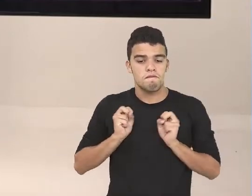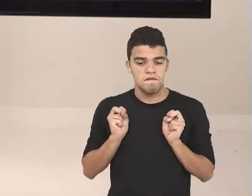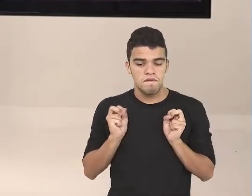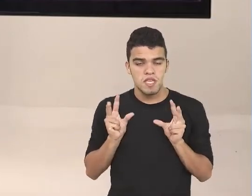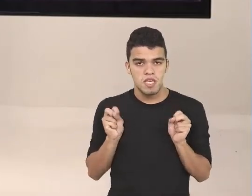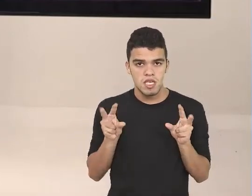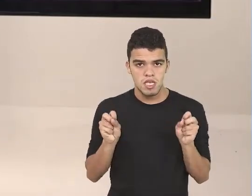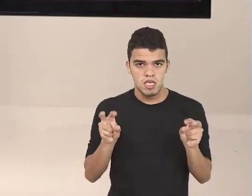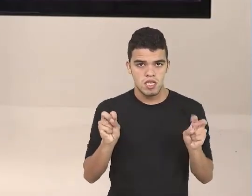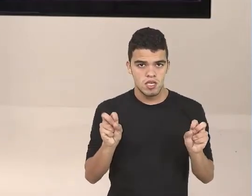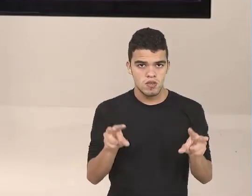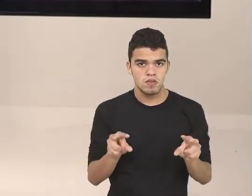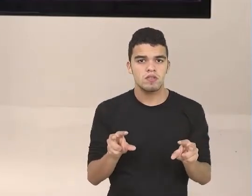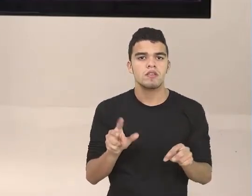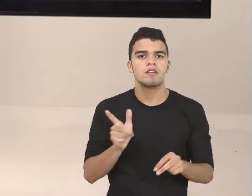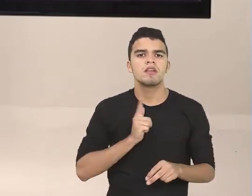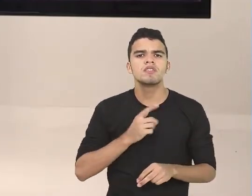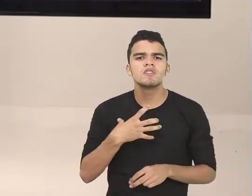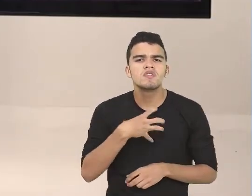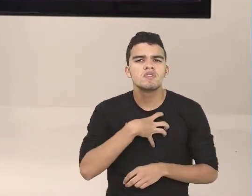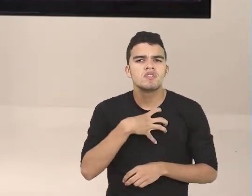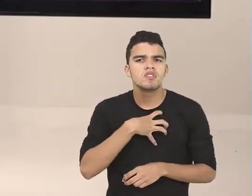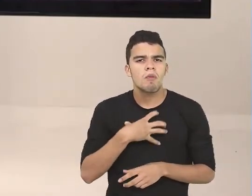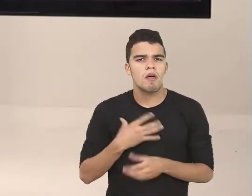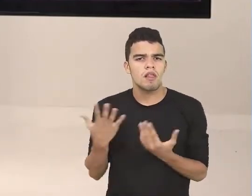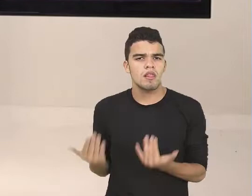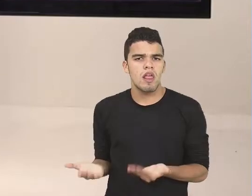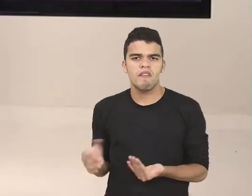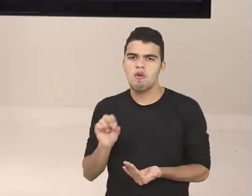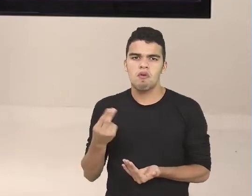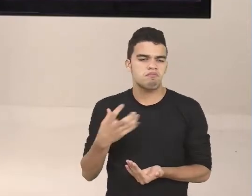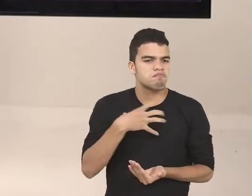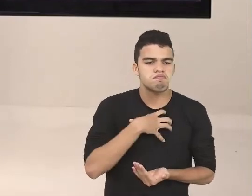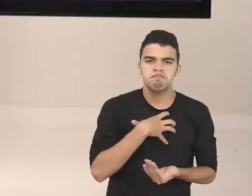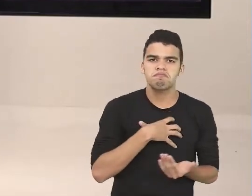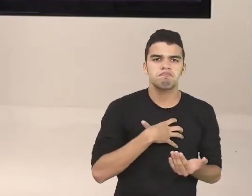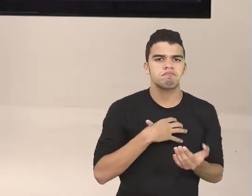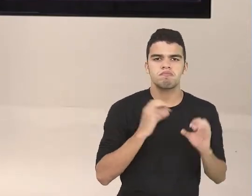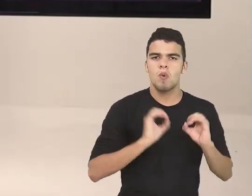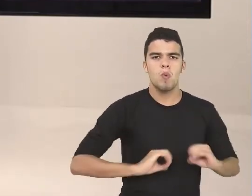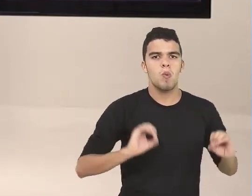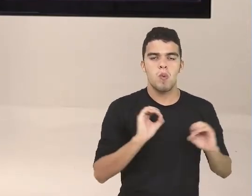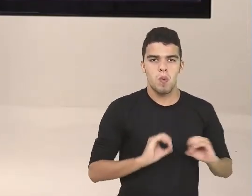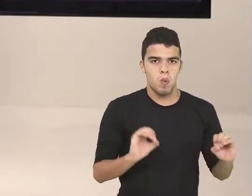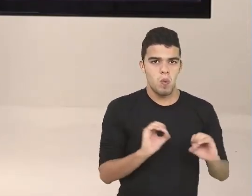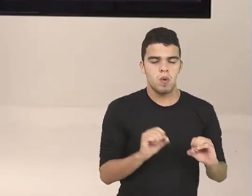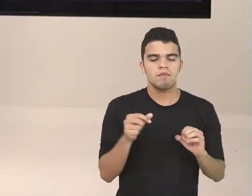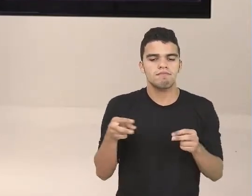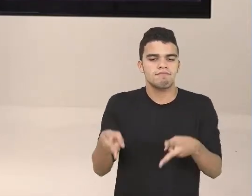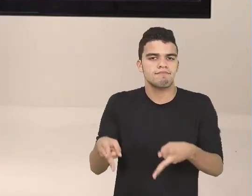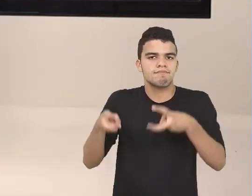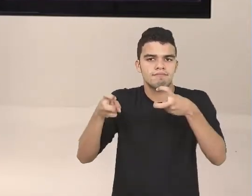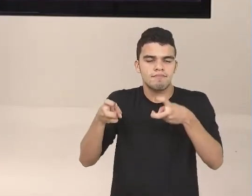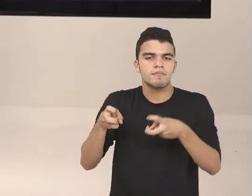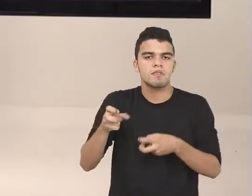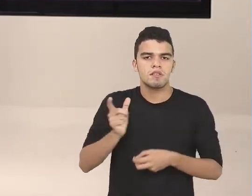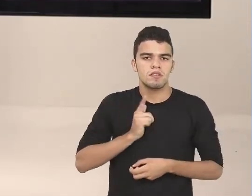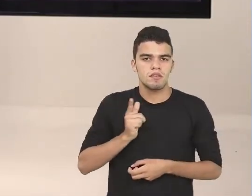têm só os sintomas leves ou às vezes nem têm sintomas, você percebe que provavelmente não deve ser